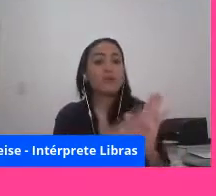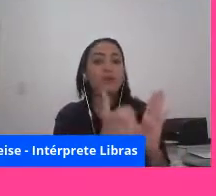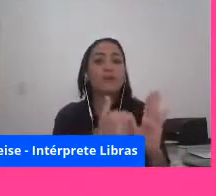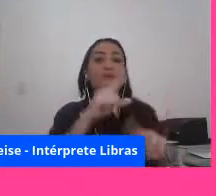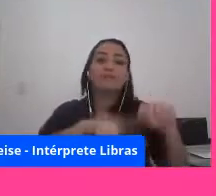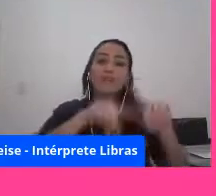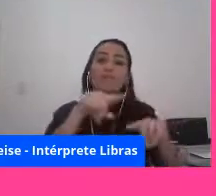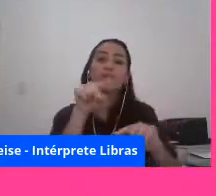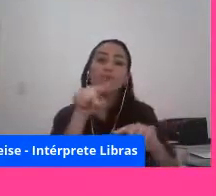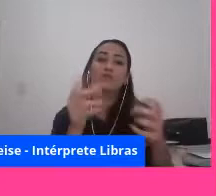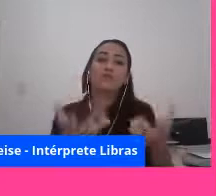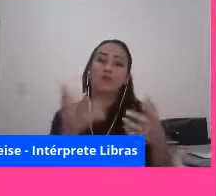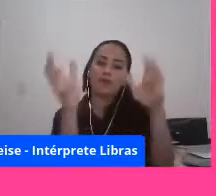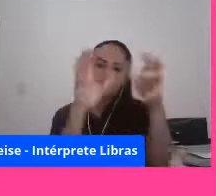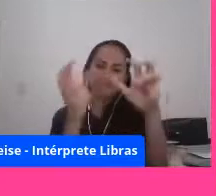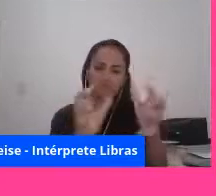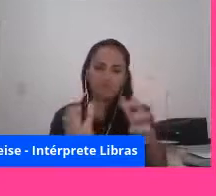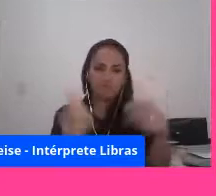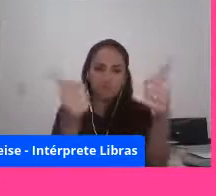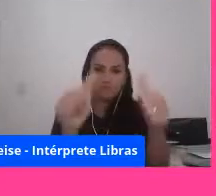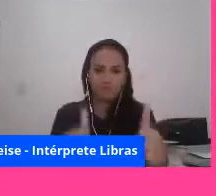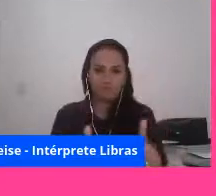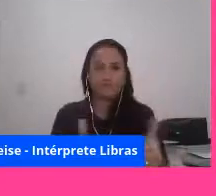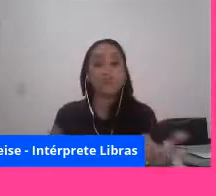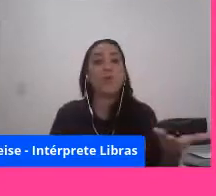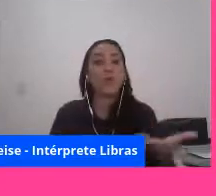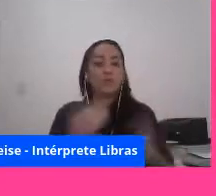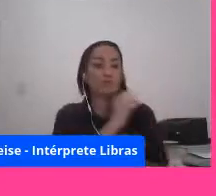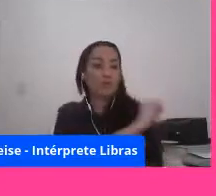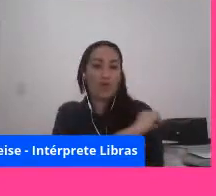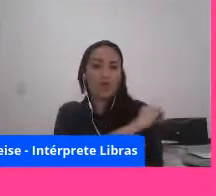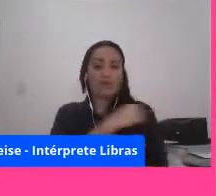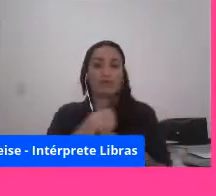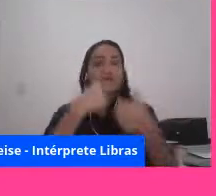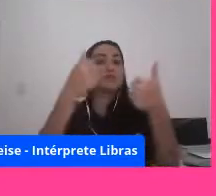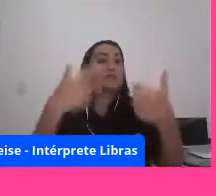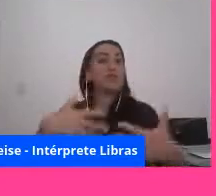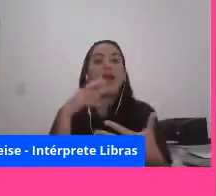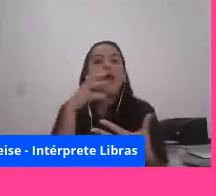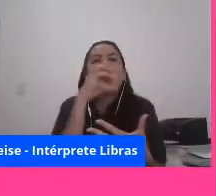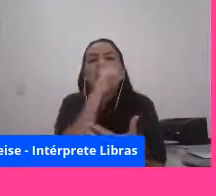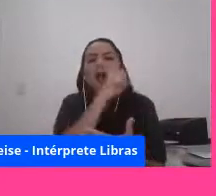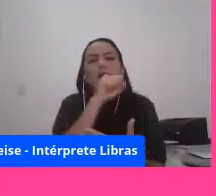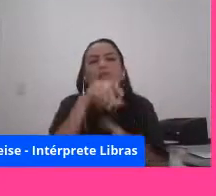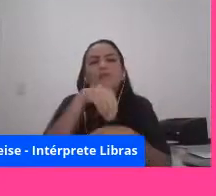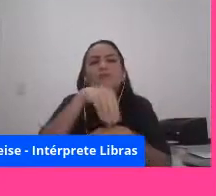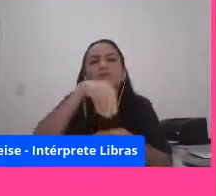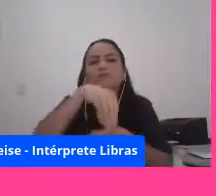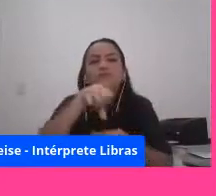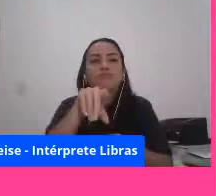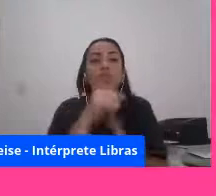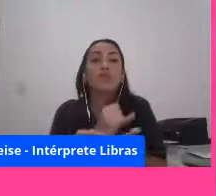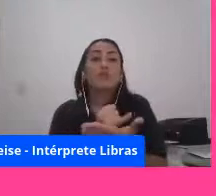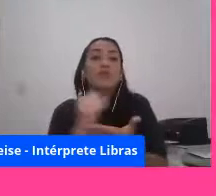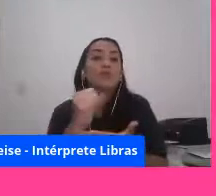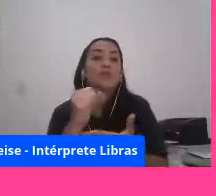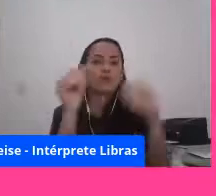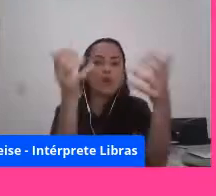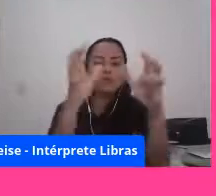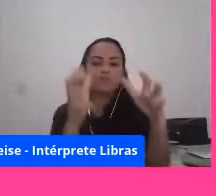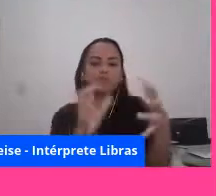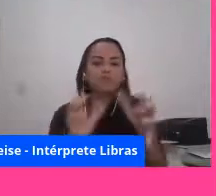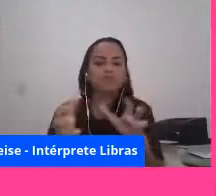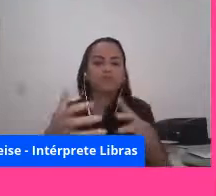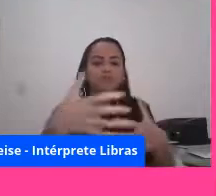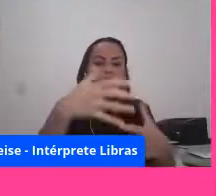vai ser: eu te dou uma rápida introdução em modelagem e depois vou te jogar essa modelagem,